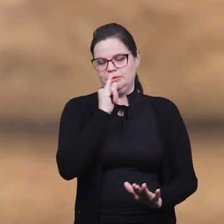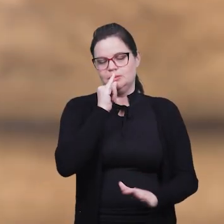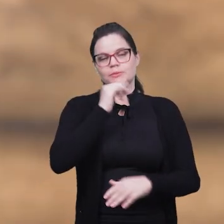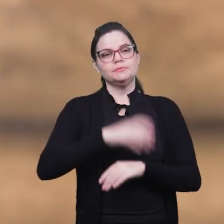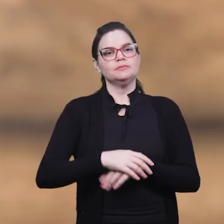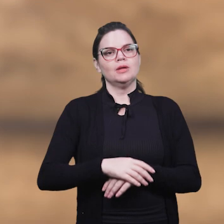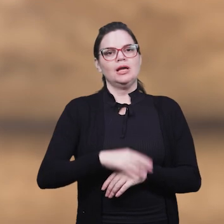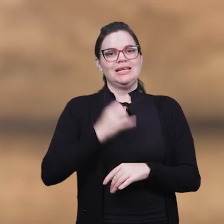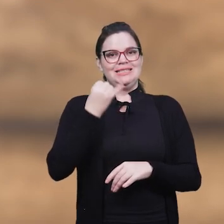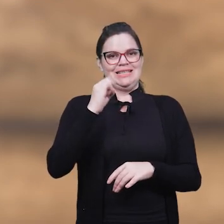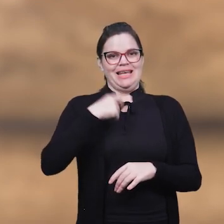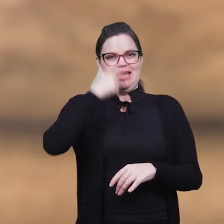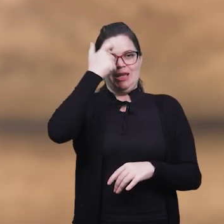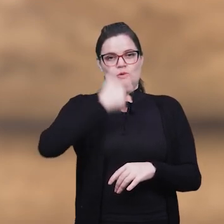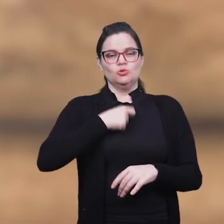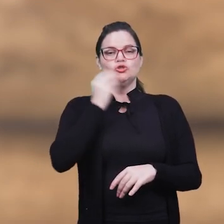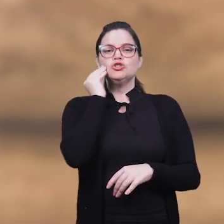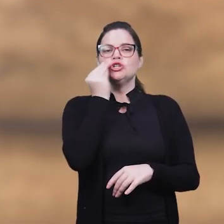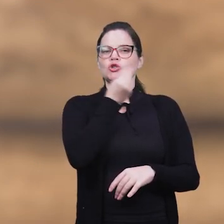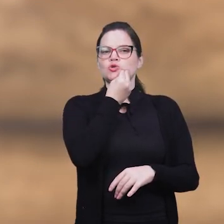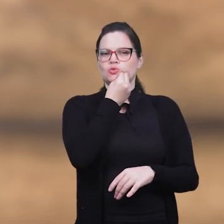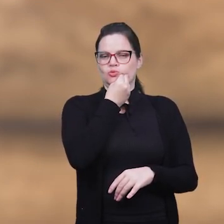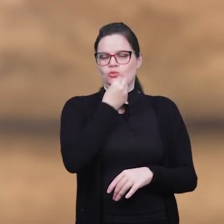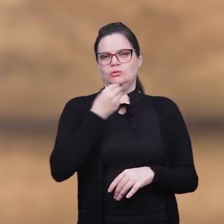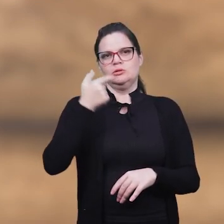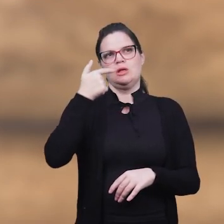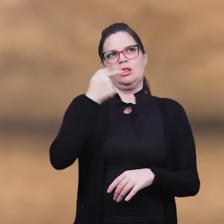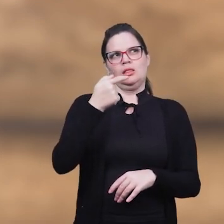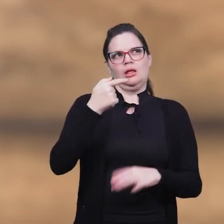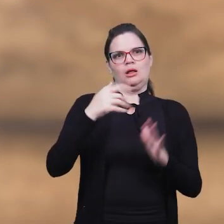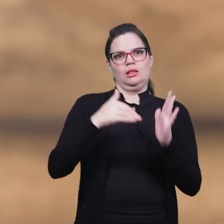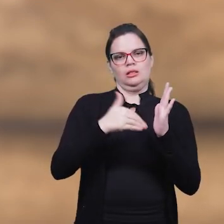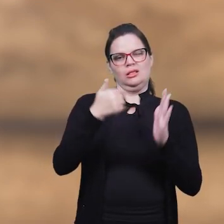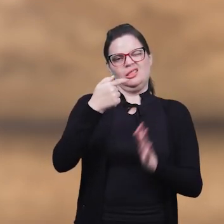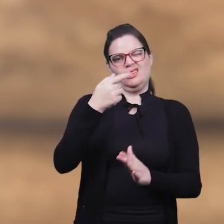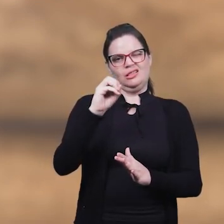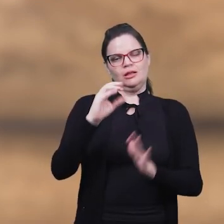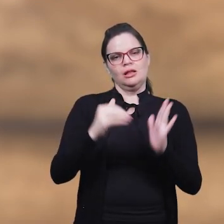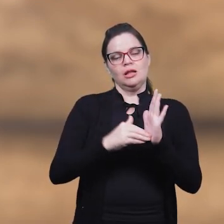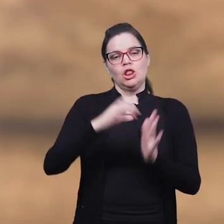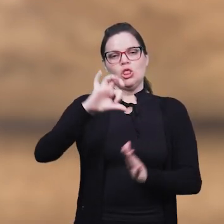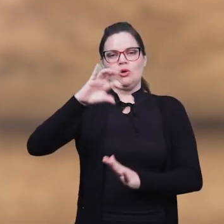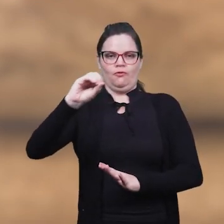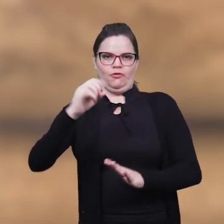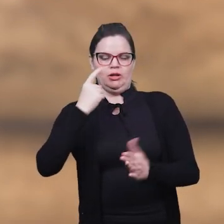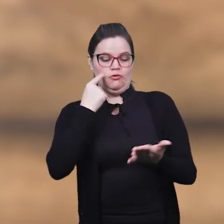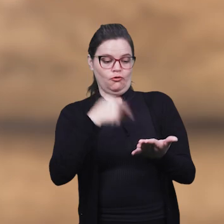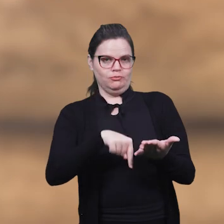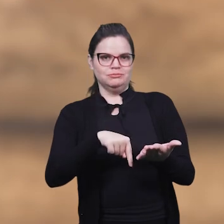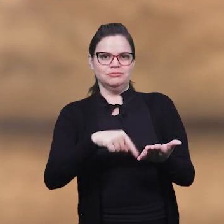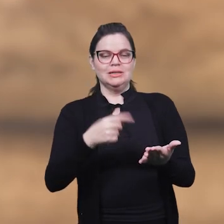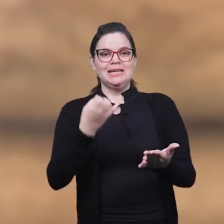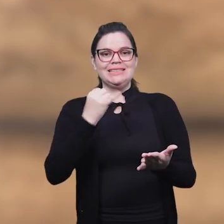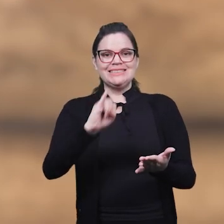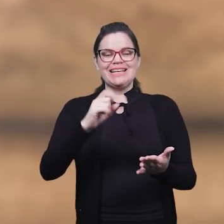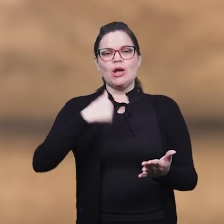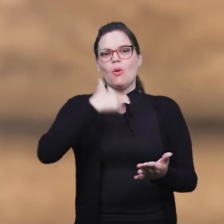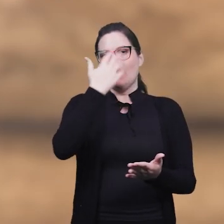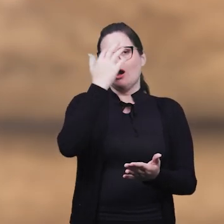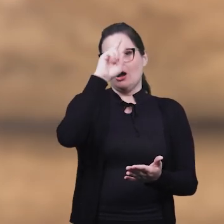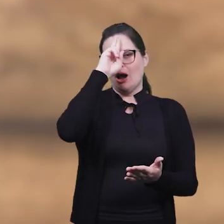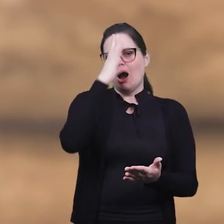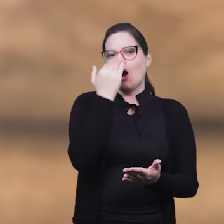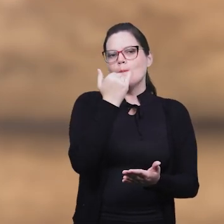de jejum, entre 70 e 90. Glicemia pós-prandial, até 140. E